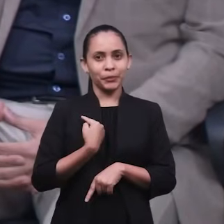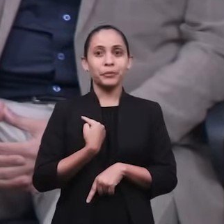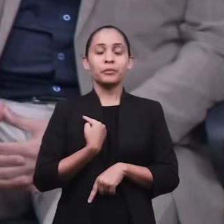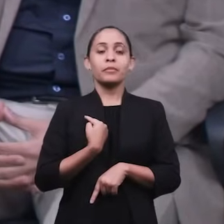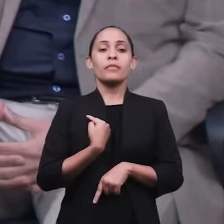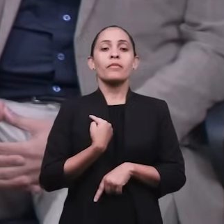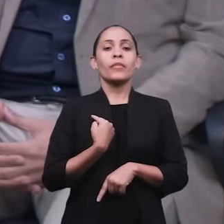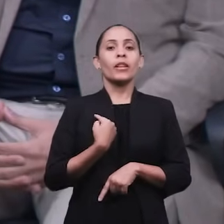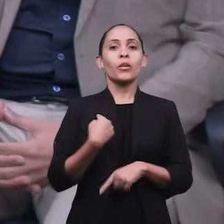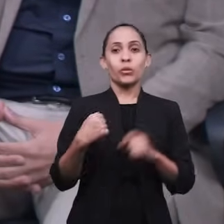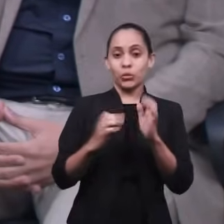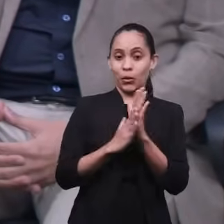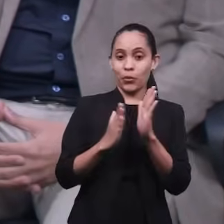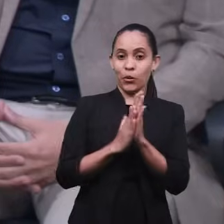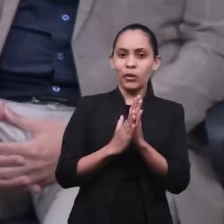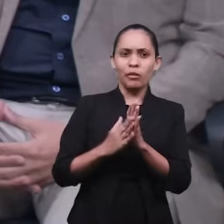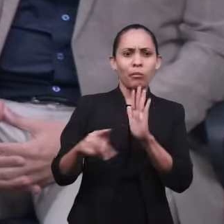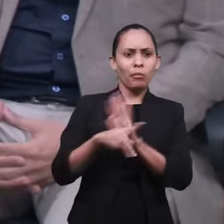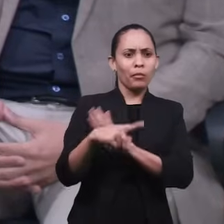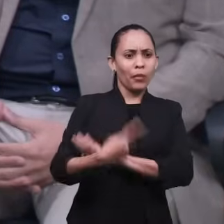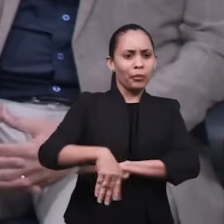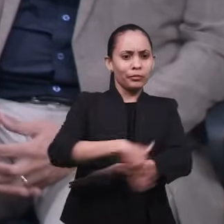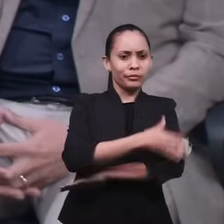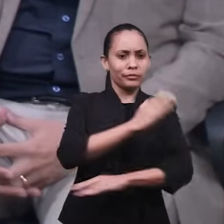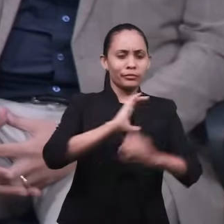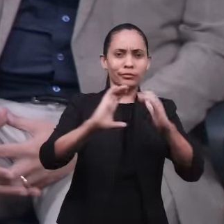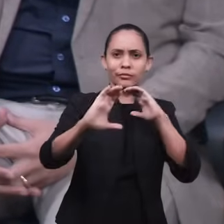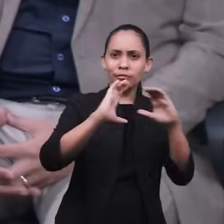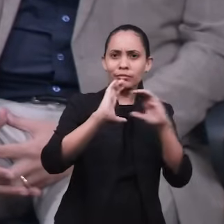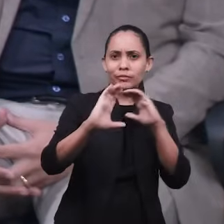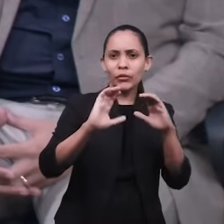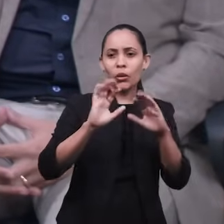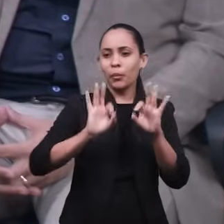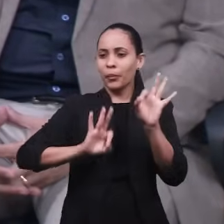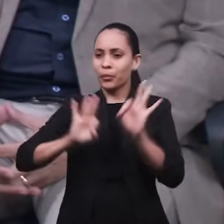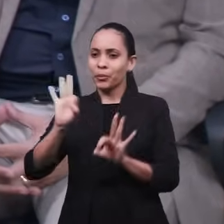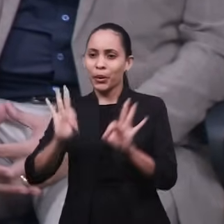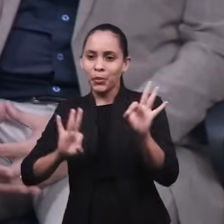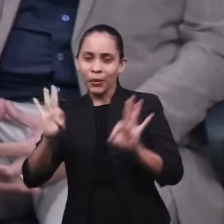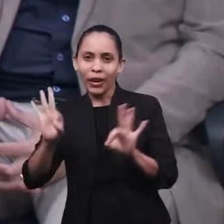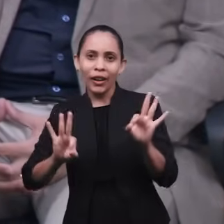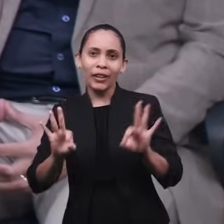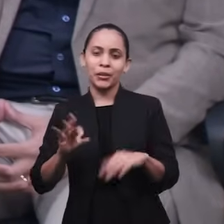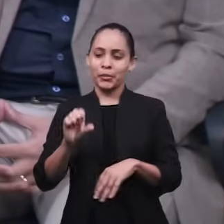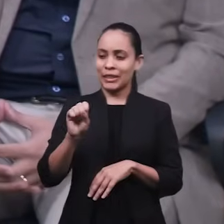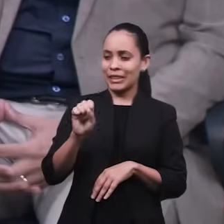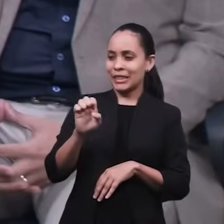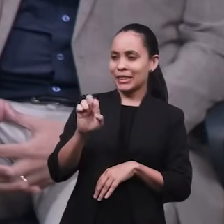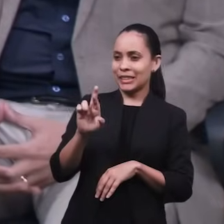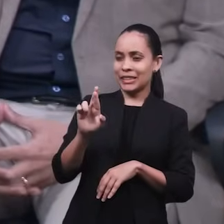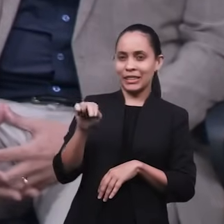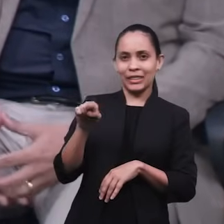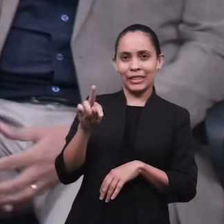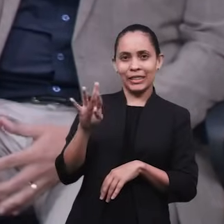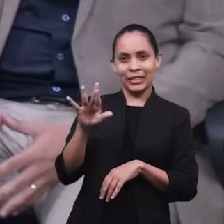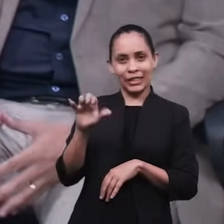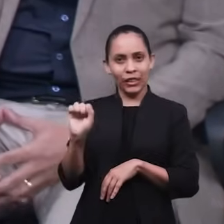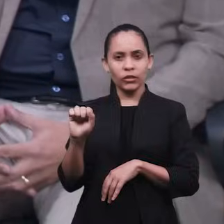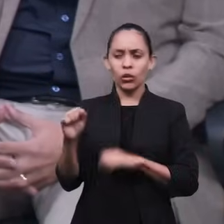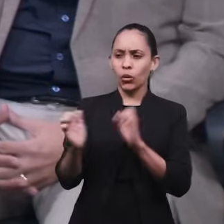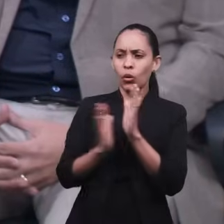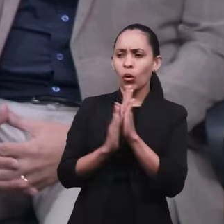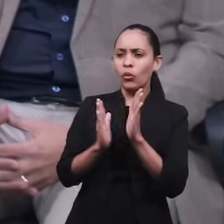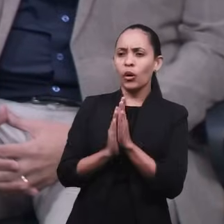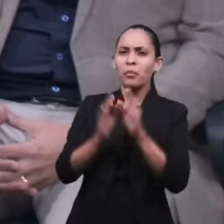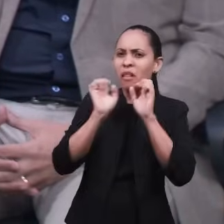um programa sobre serenatas. A gente vai querer saber, os irmãos, como é que são os preparos para uma serenata, os louvores, né?